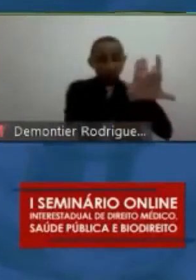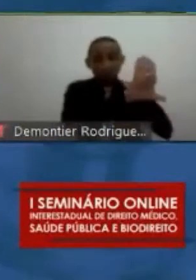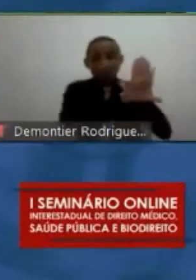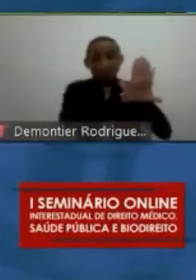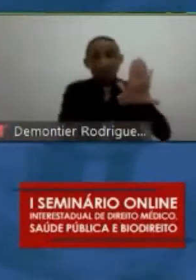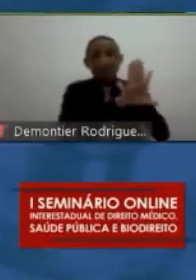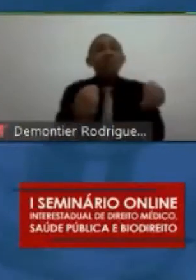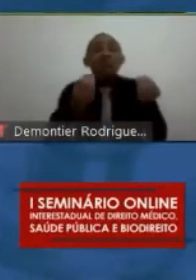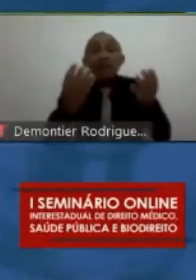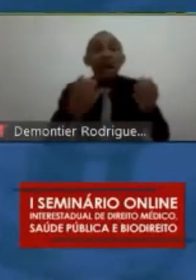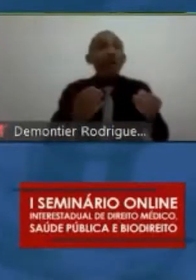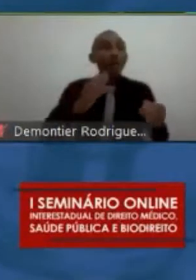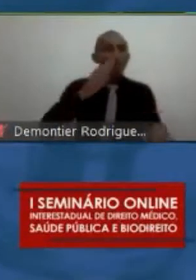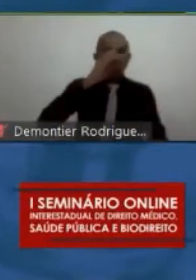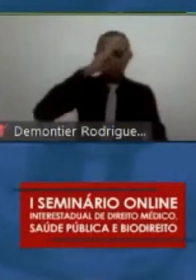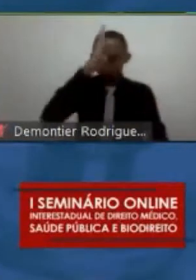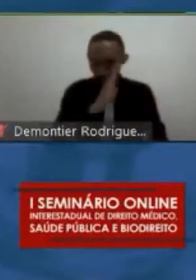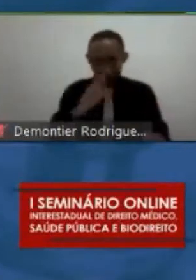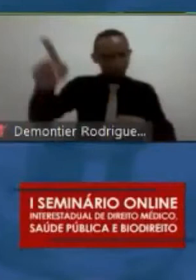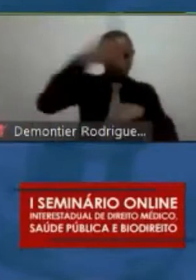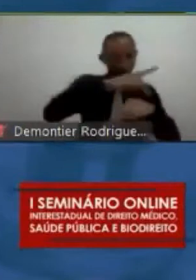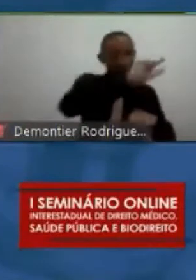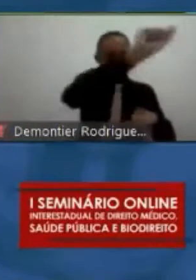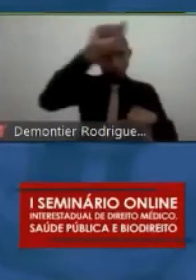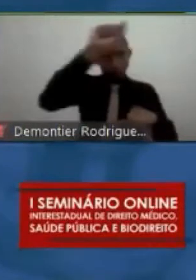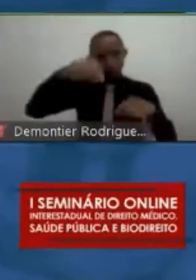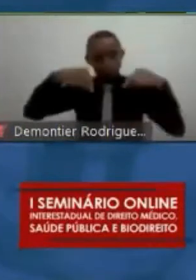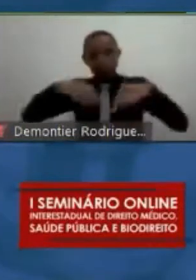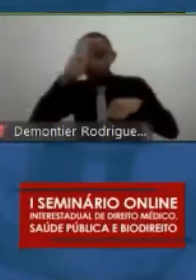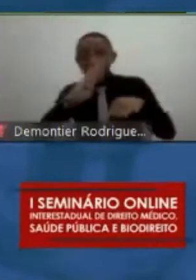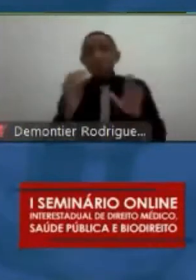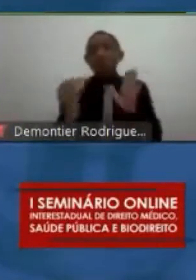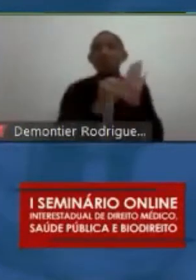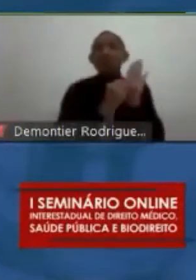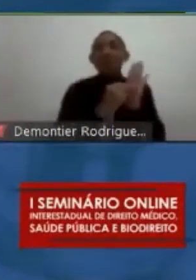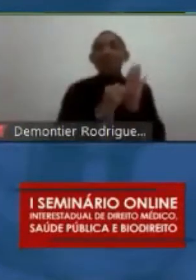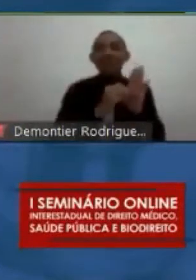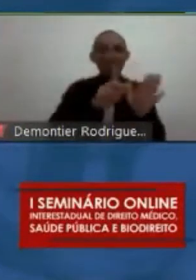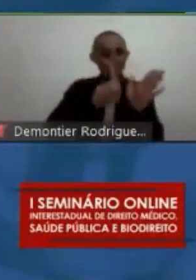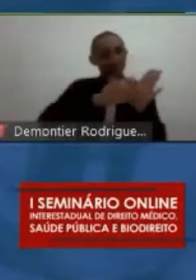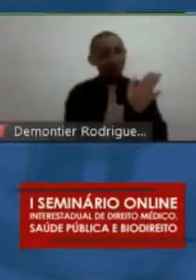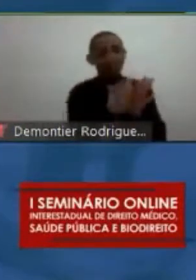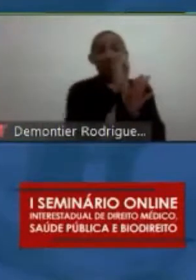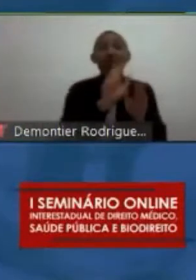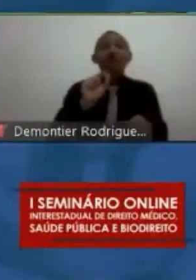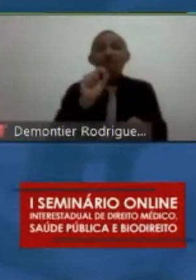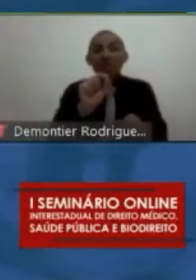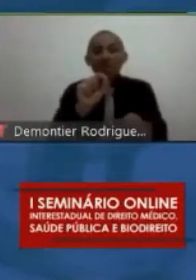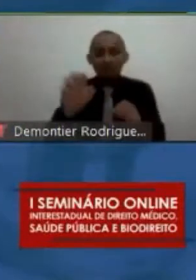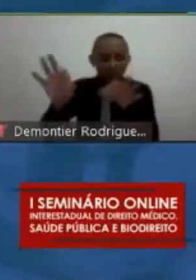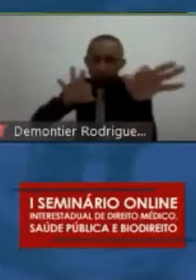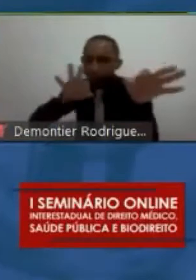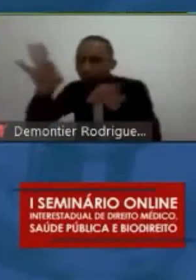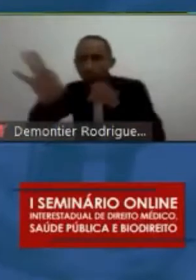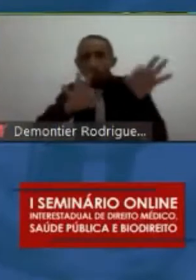se implementassem nos países, o Brasil é signatário dessa resolução, um programa de gerenciamento de sangue visando melhorar